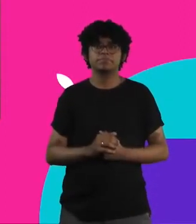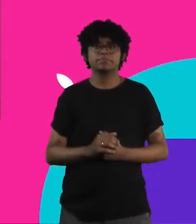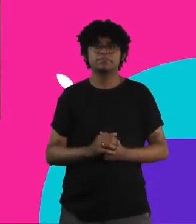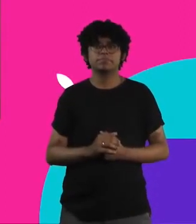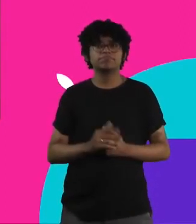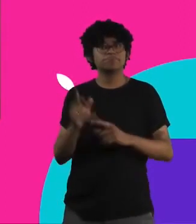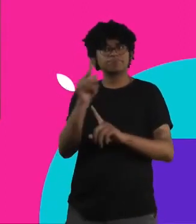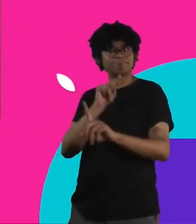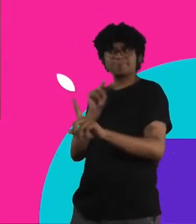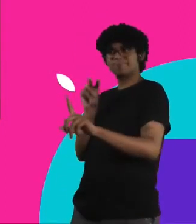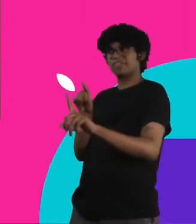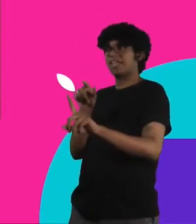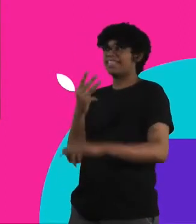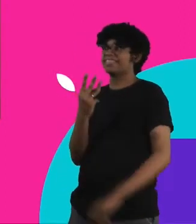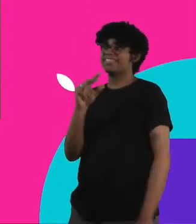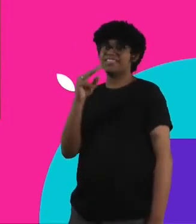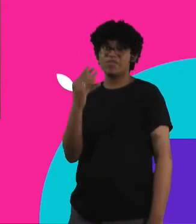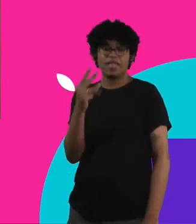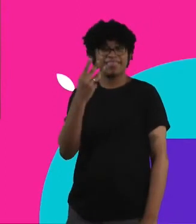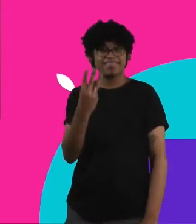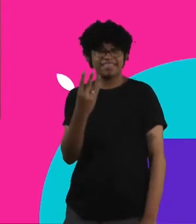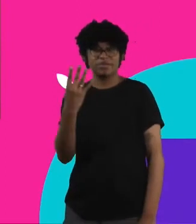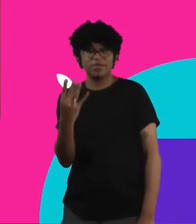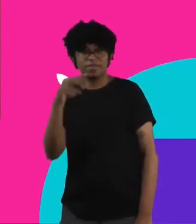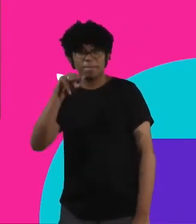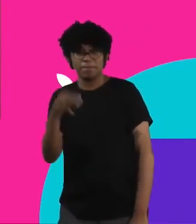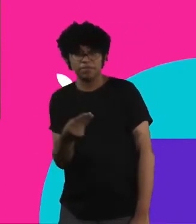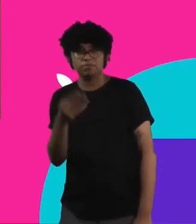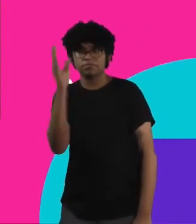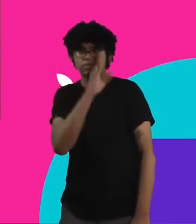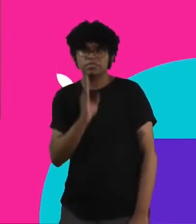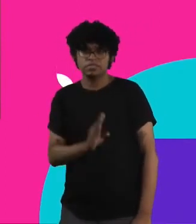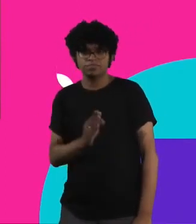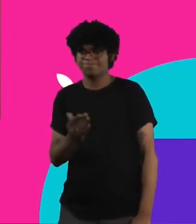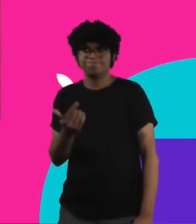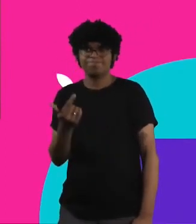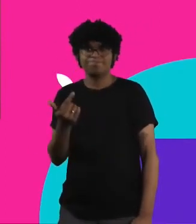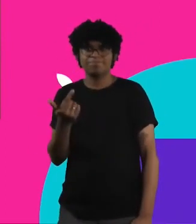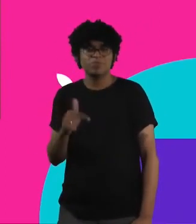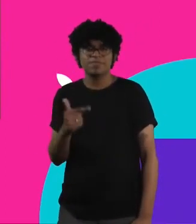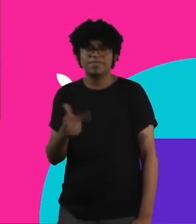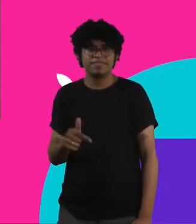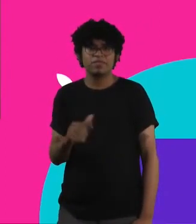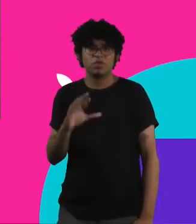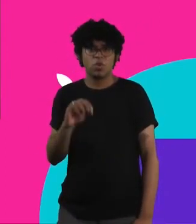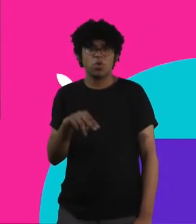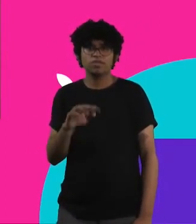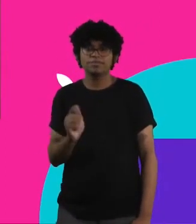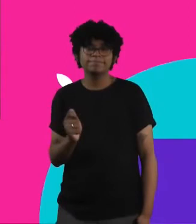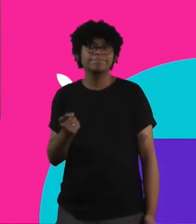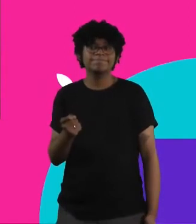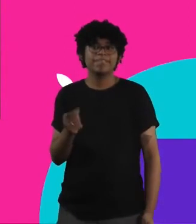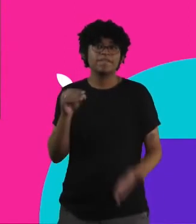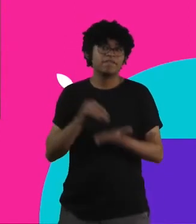para esses 34 milhões de brasileiros ainda que não têm, e o que acaba impactando na falta de crédito, às